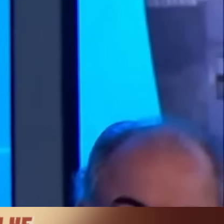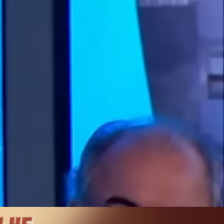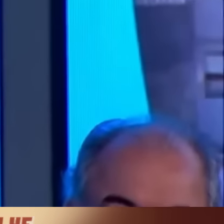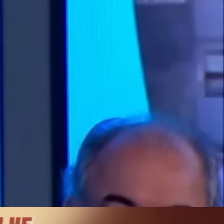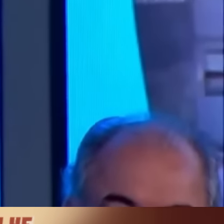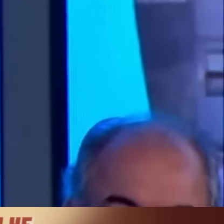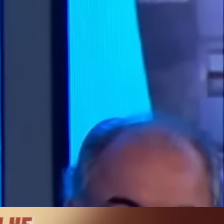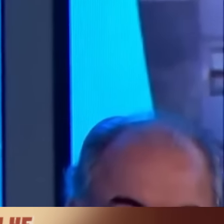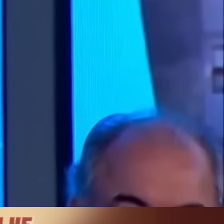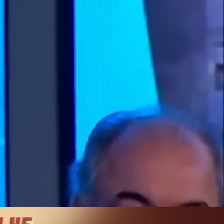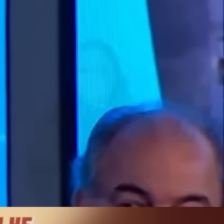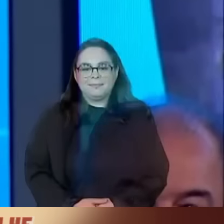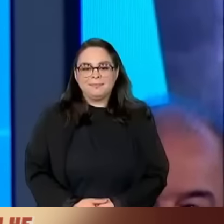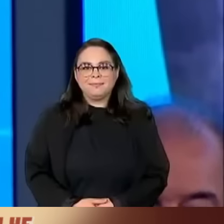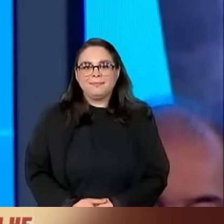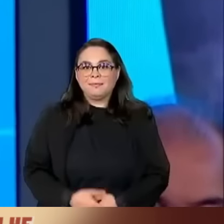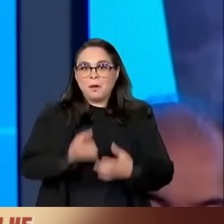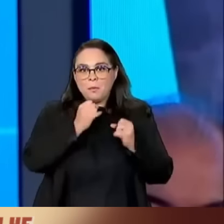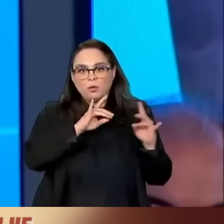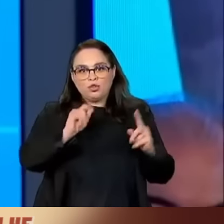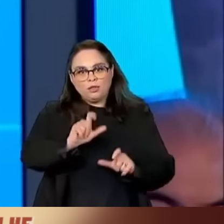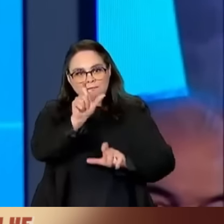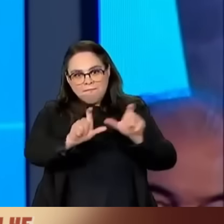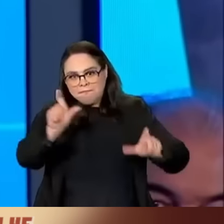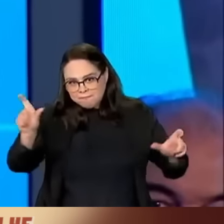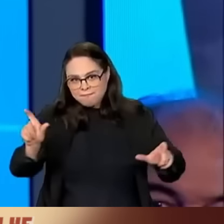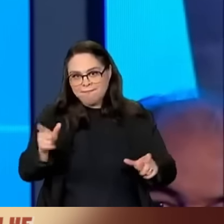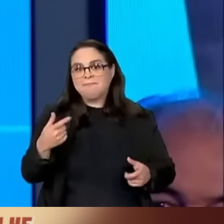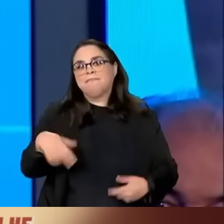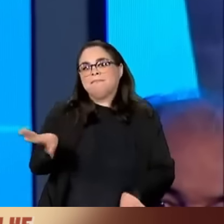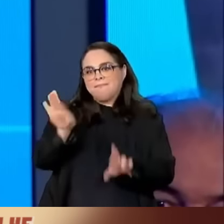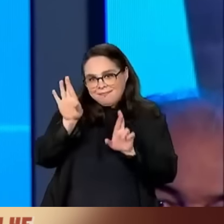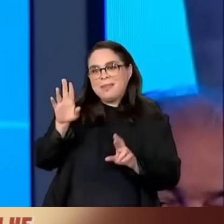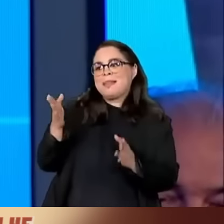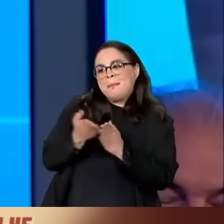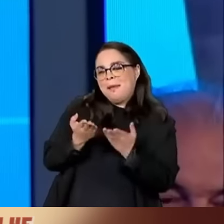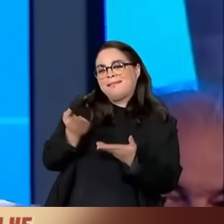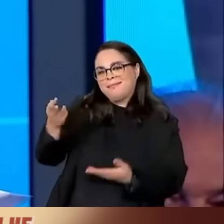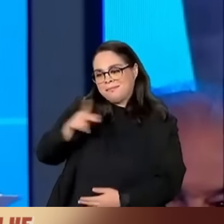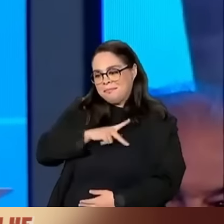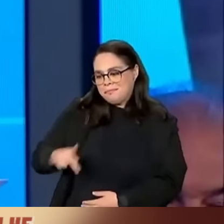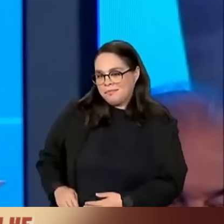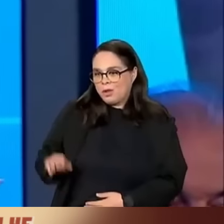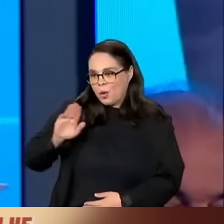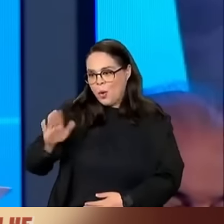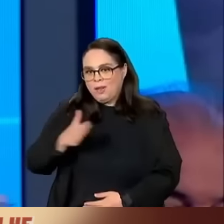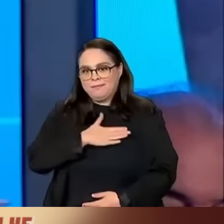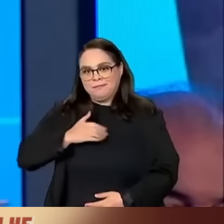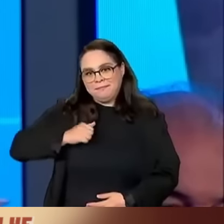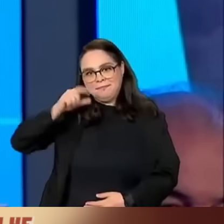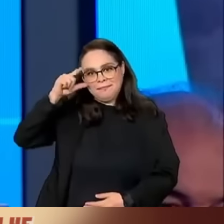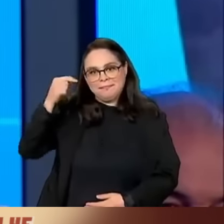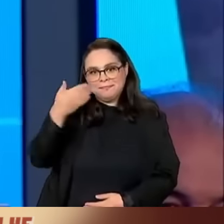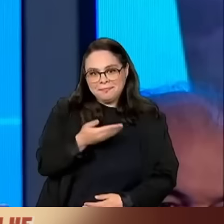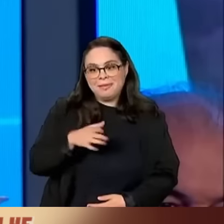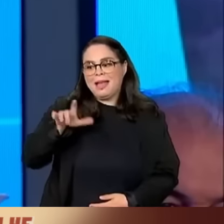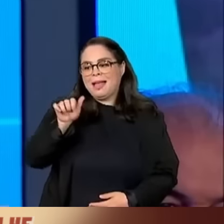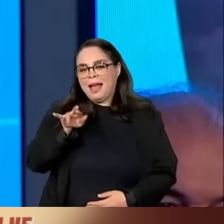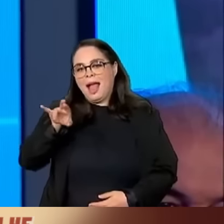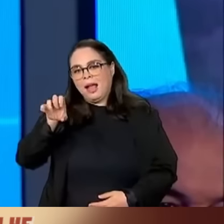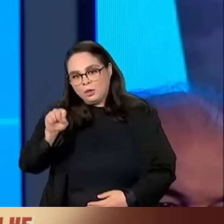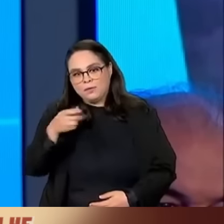Bom dia a todas e a todos. Estimado presidente Lula, Janja, Carlos